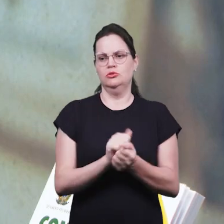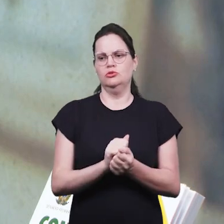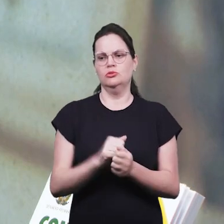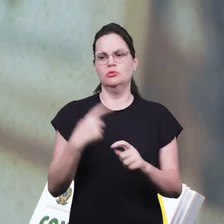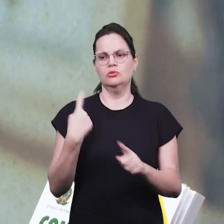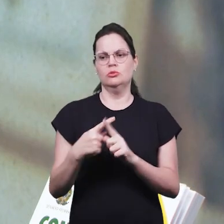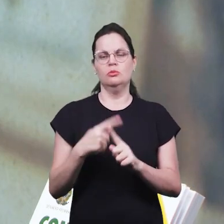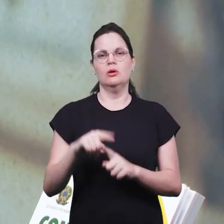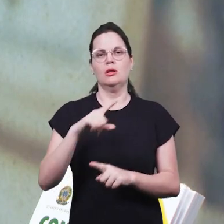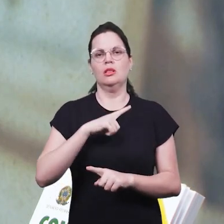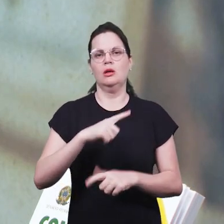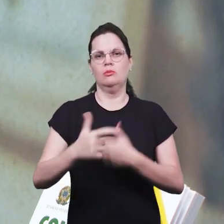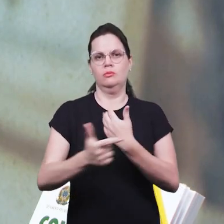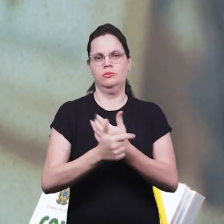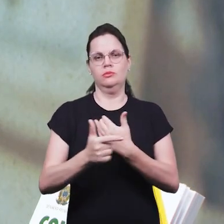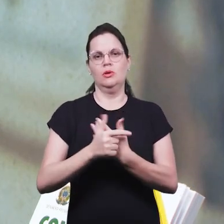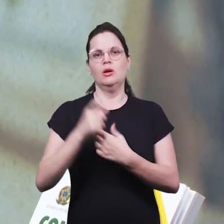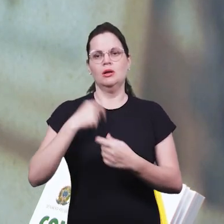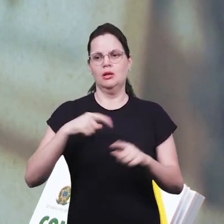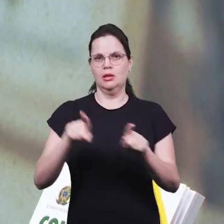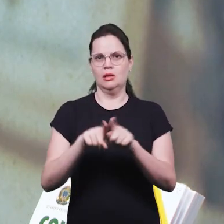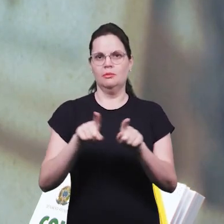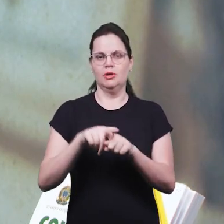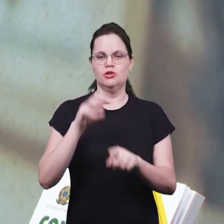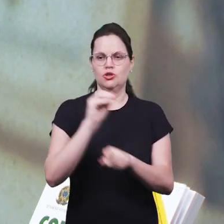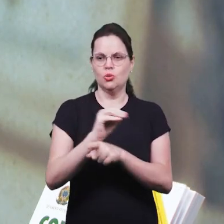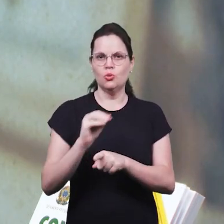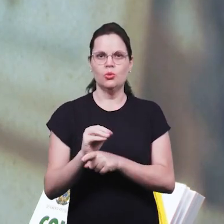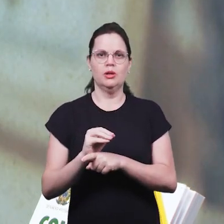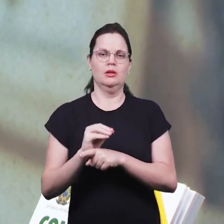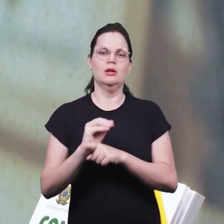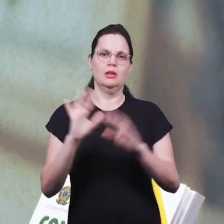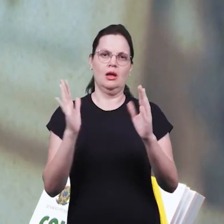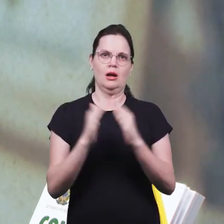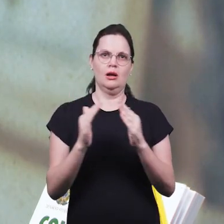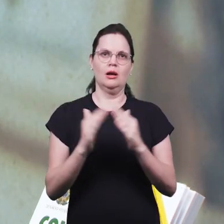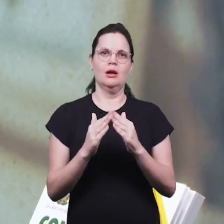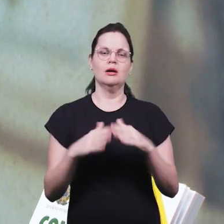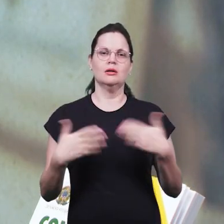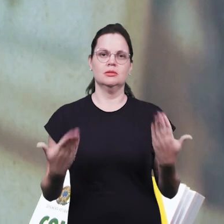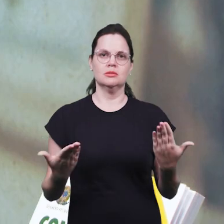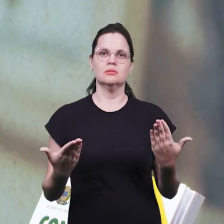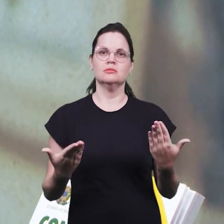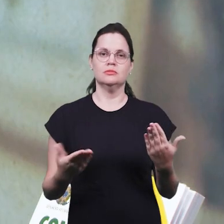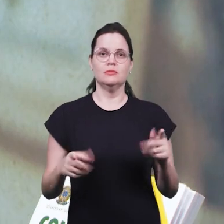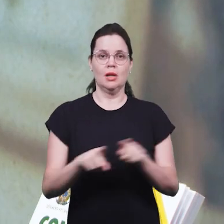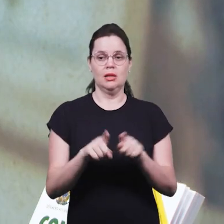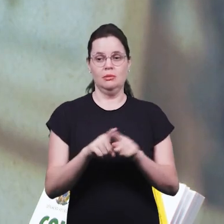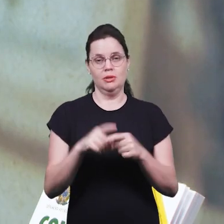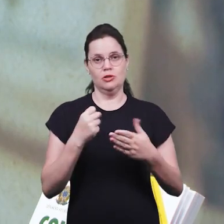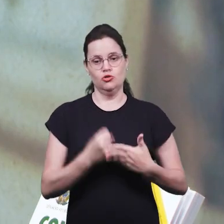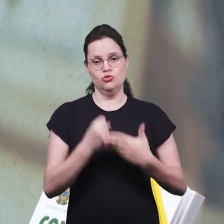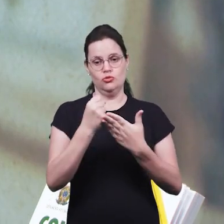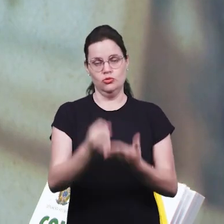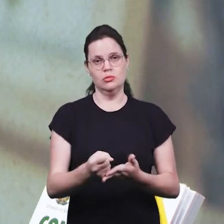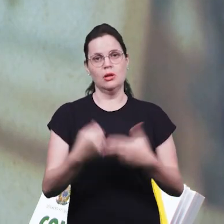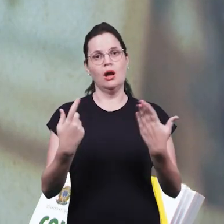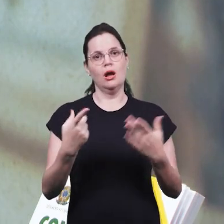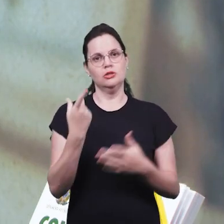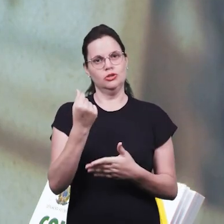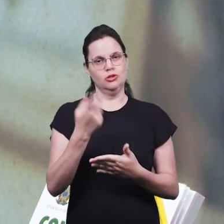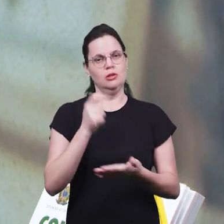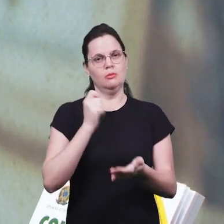por ela exercer um papel de provedora também da casa, surgindo nesse novo contexto de sociedade, por ela ter,